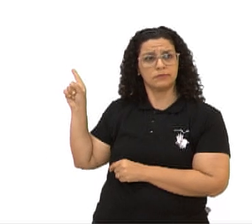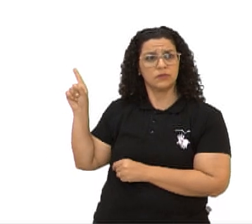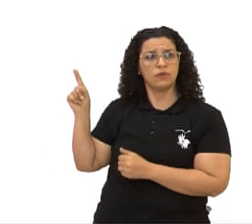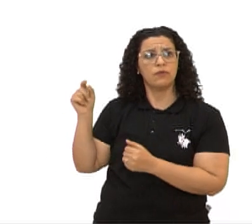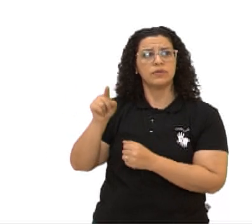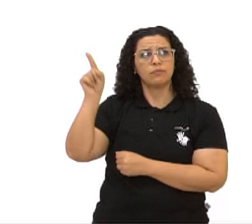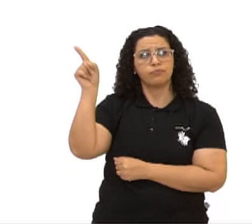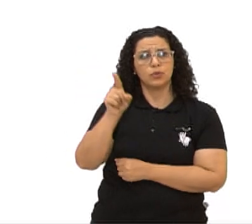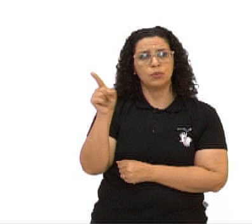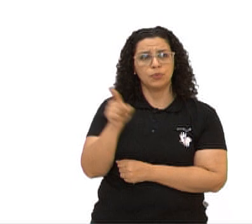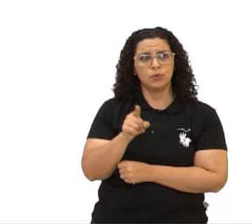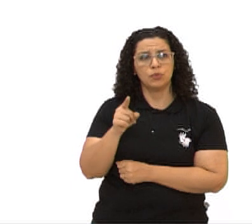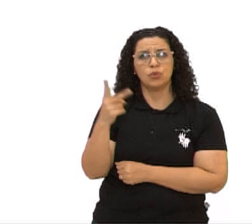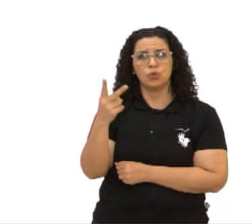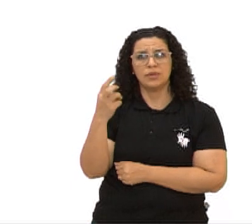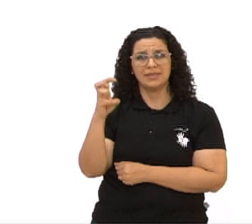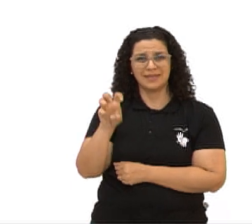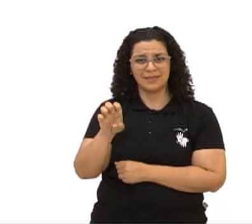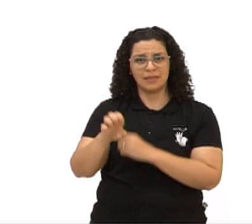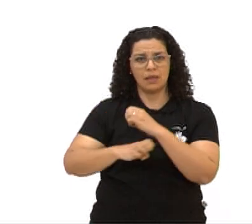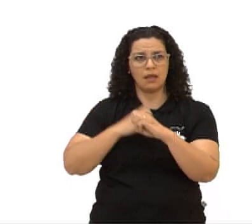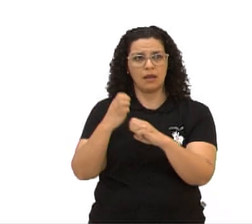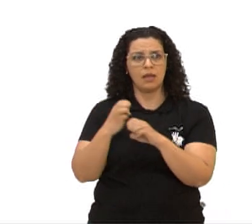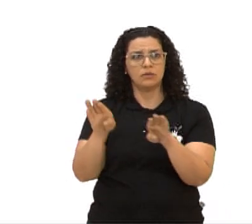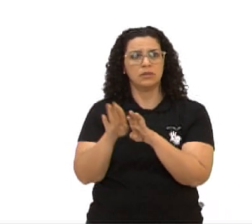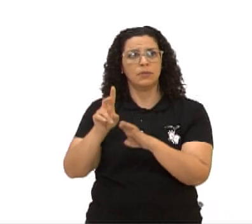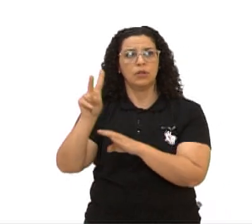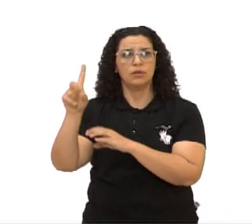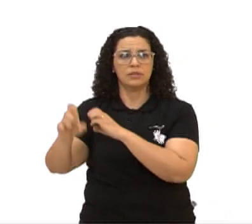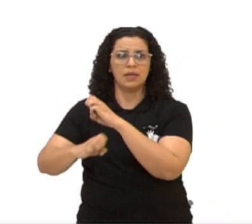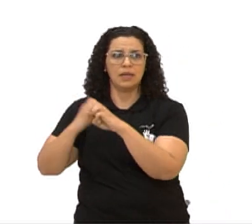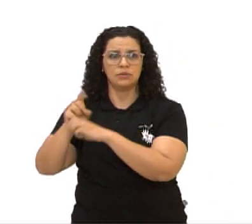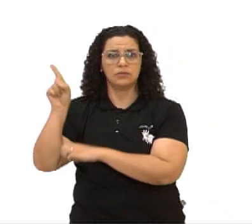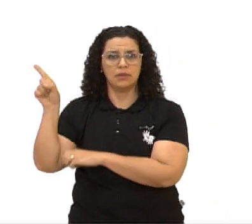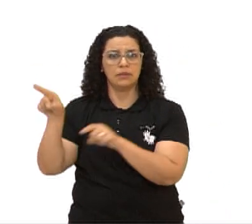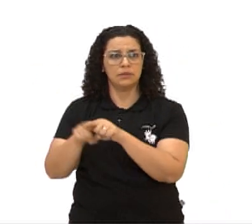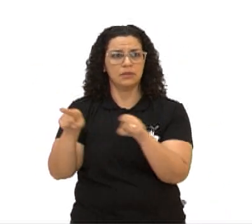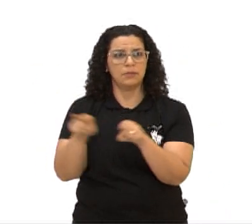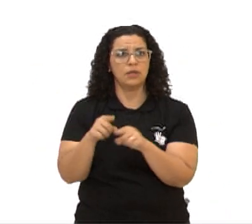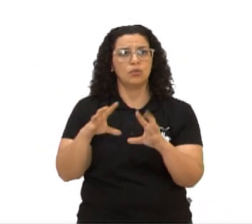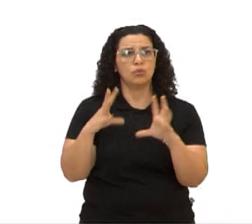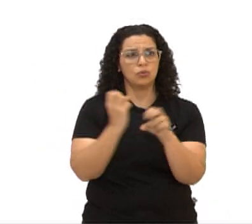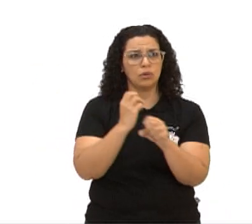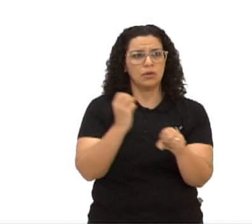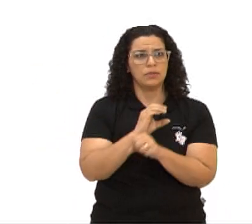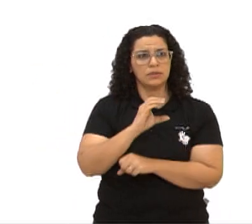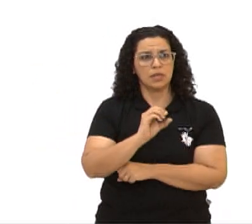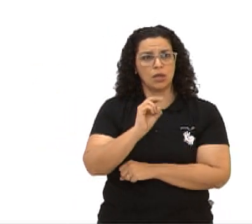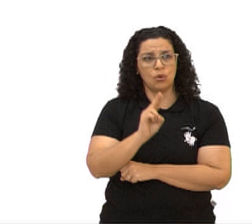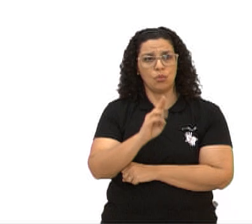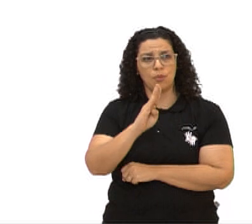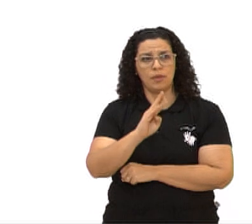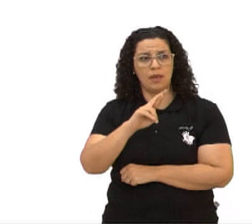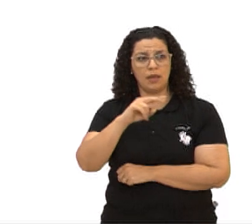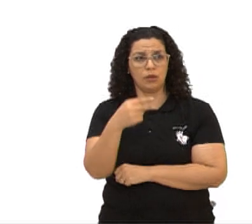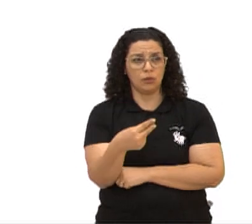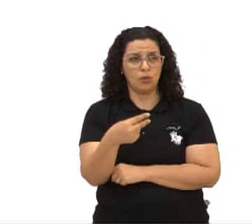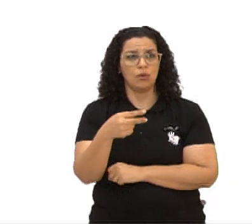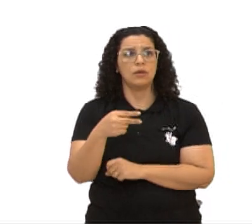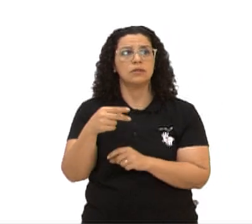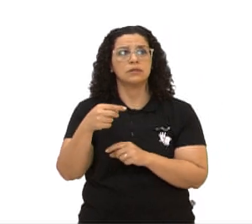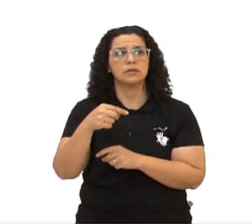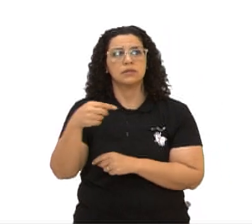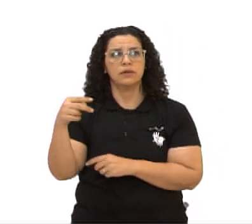só eliminar os 2 elétrons aqui e os 2 elétrons ali, e a reação global CuBr2 aquoso vai